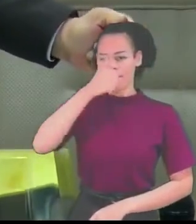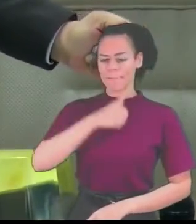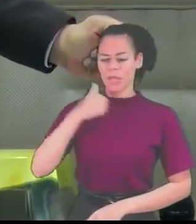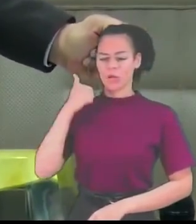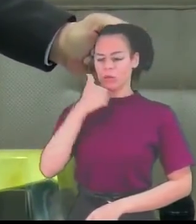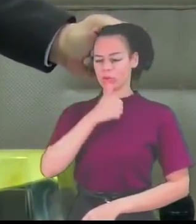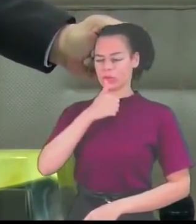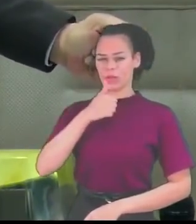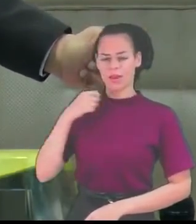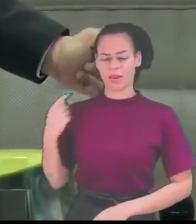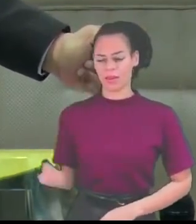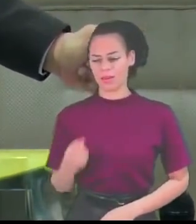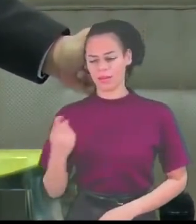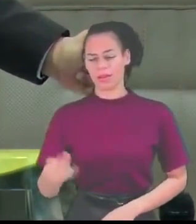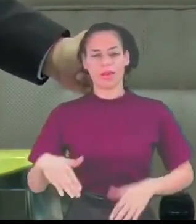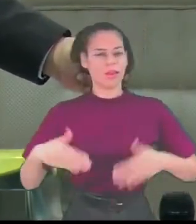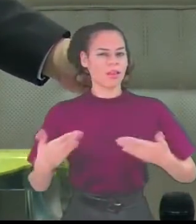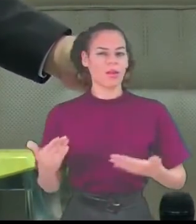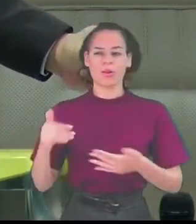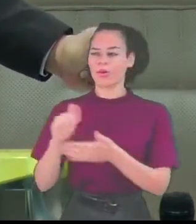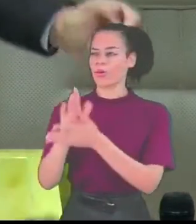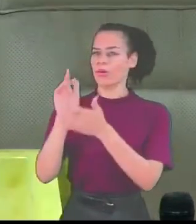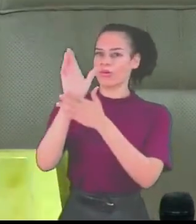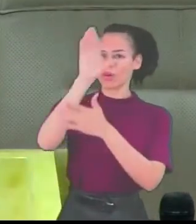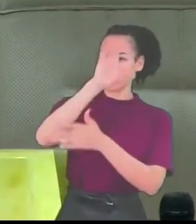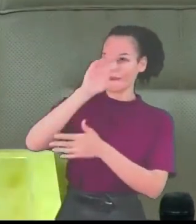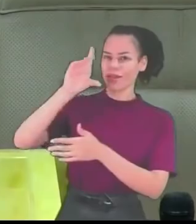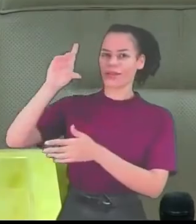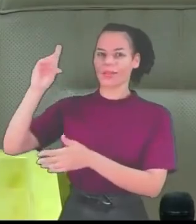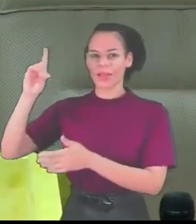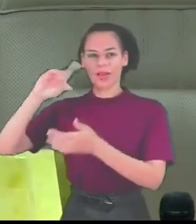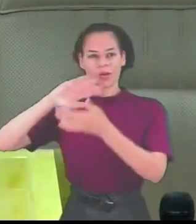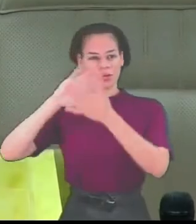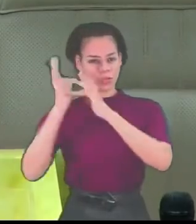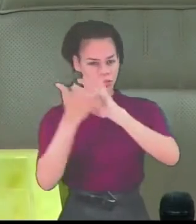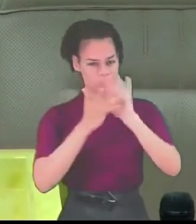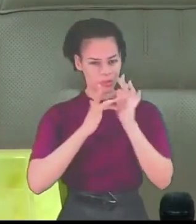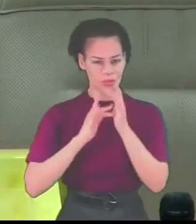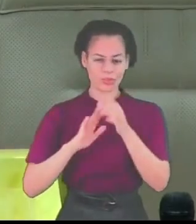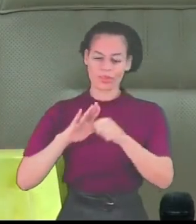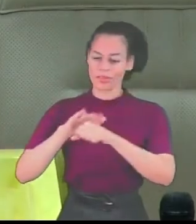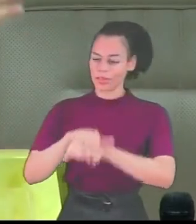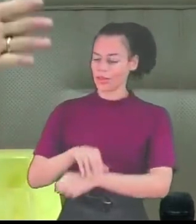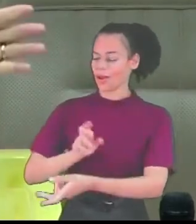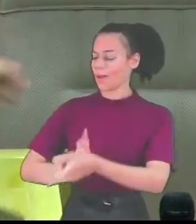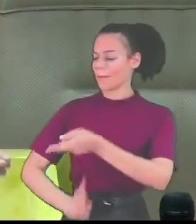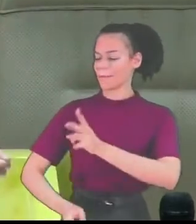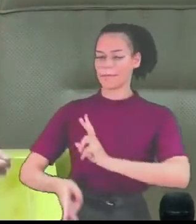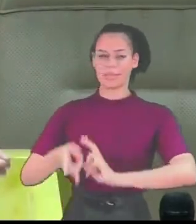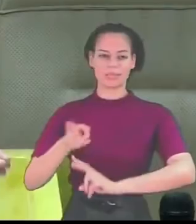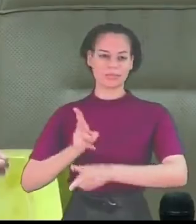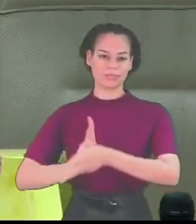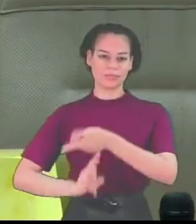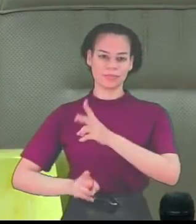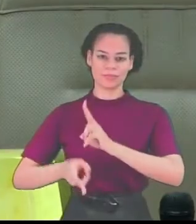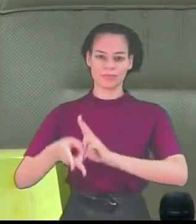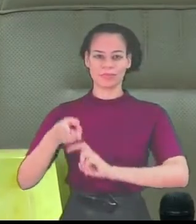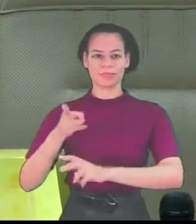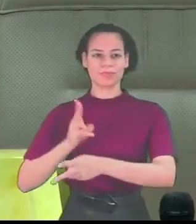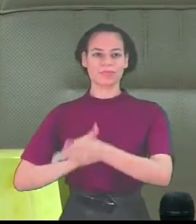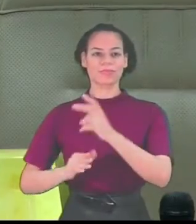louvado a Deus Filho nesta noite e para todos sempre sempre amém